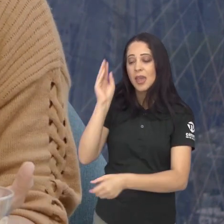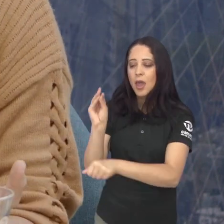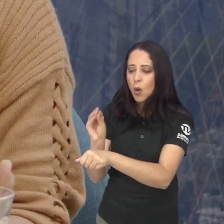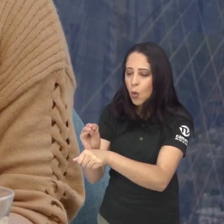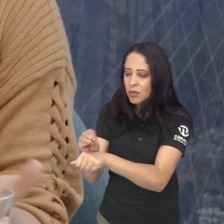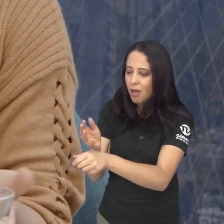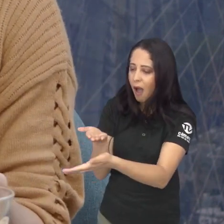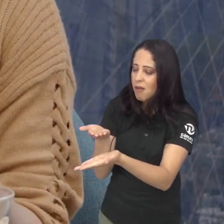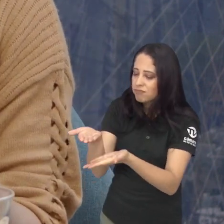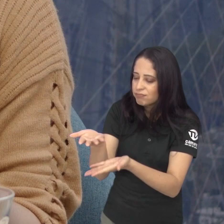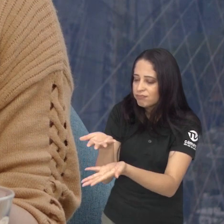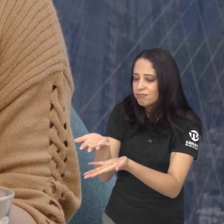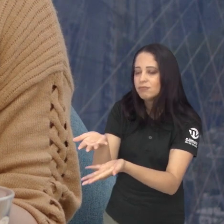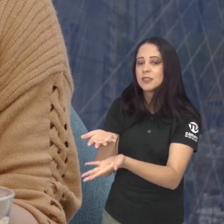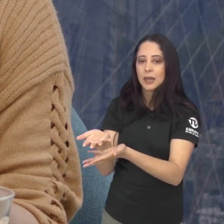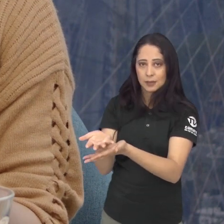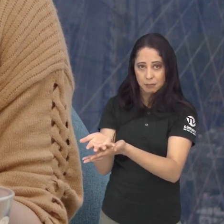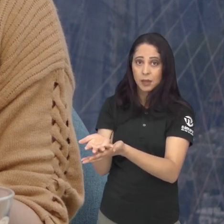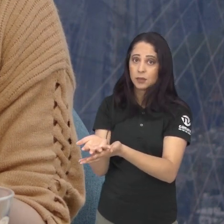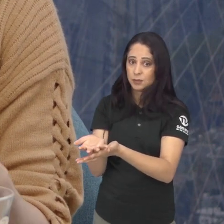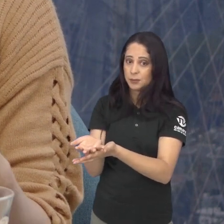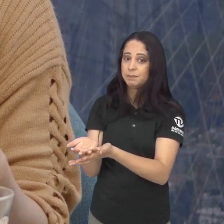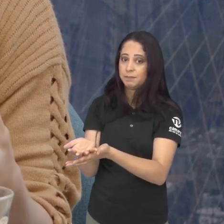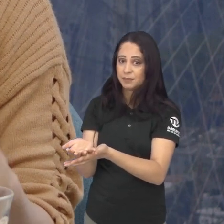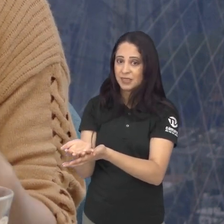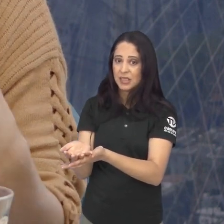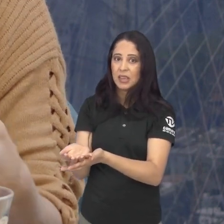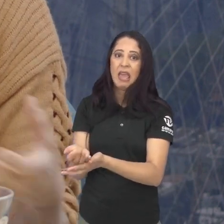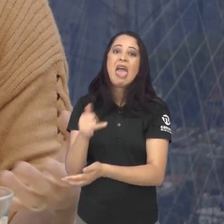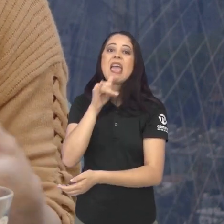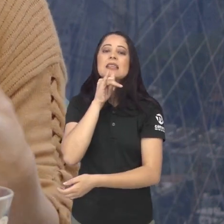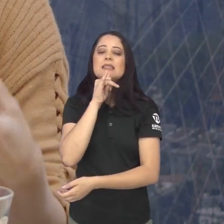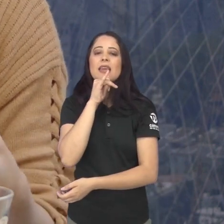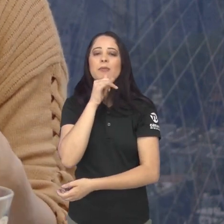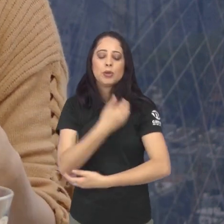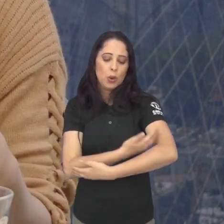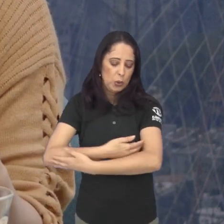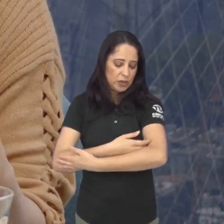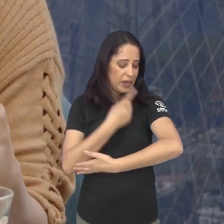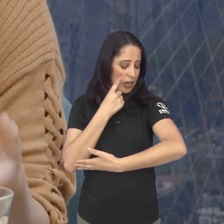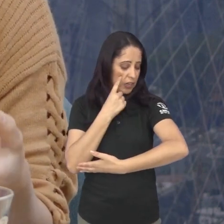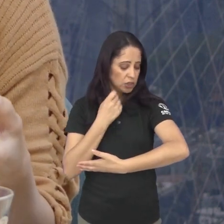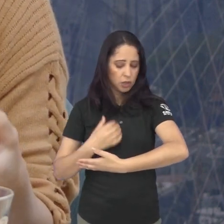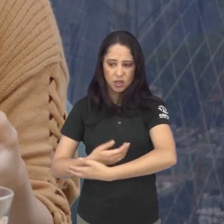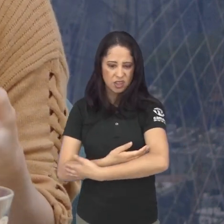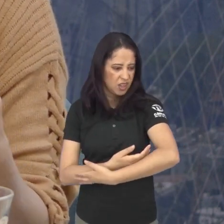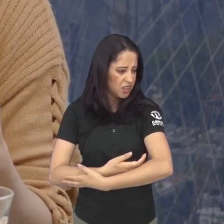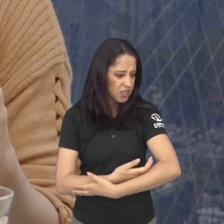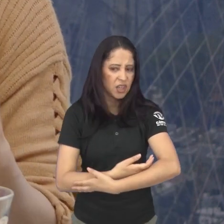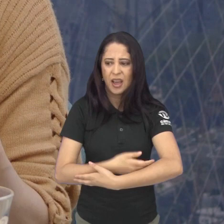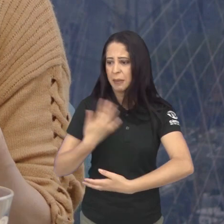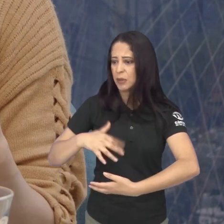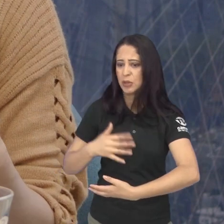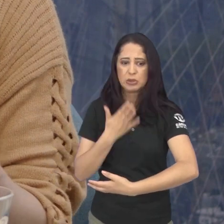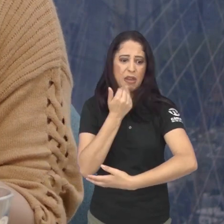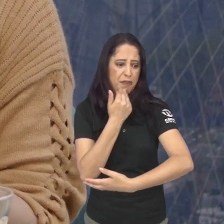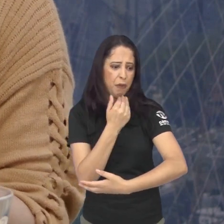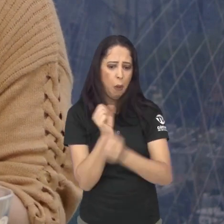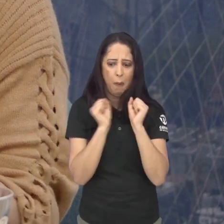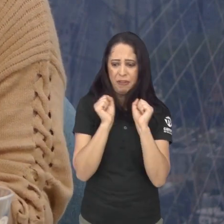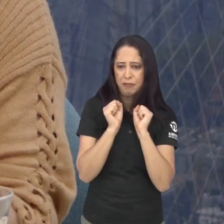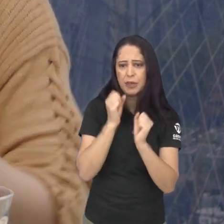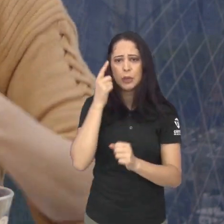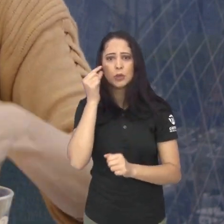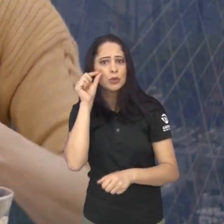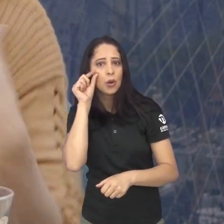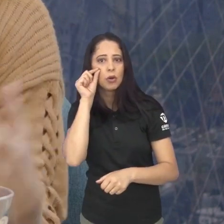a ele, porque o grande desafio é esse, né? Quando a gente é mãe, o nenê chora a primeira vez, você fala, meu Deus, e agora? É o quê? É fome, é frio, é sono,